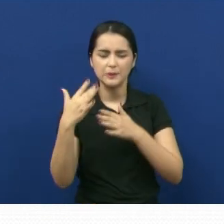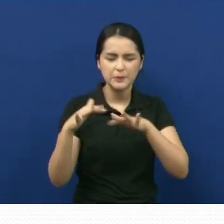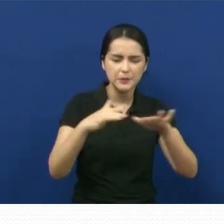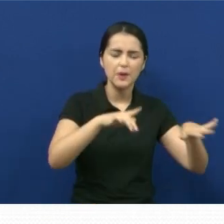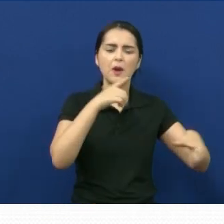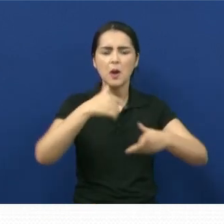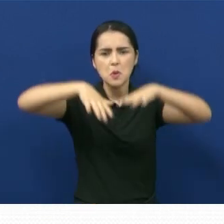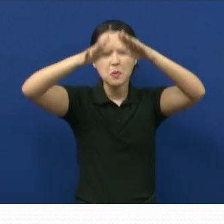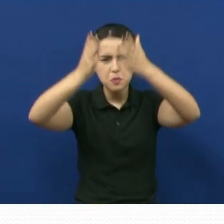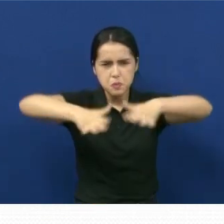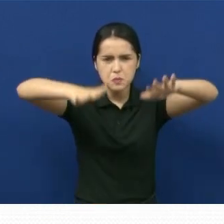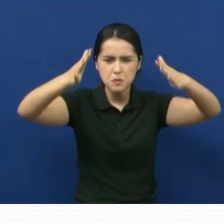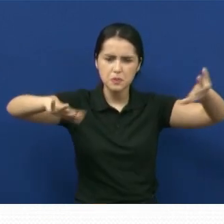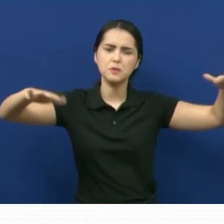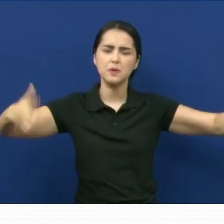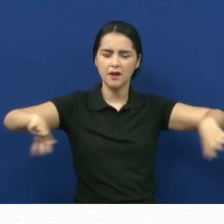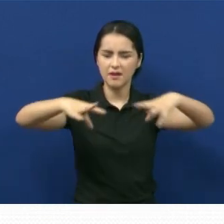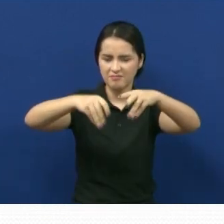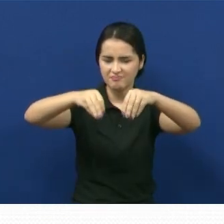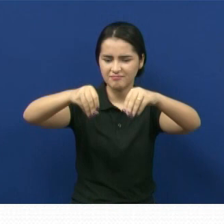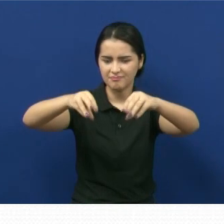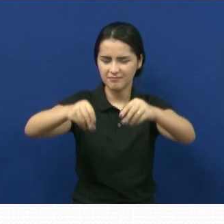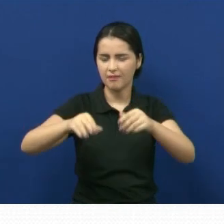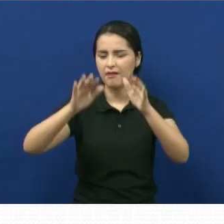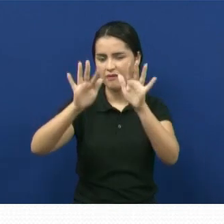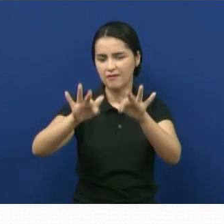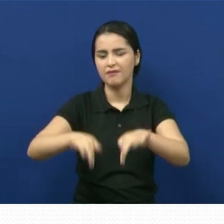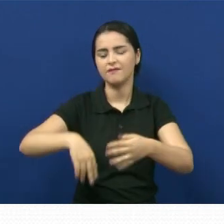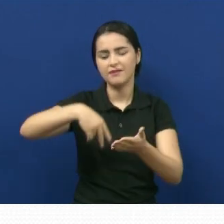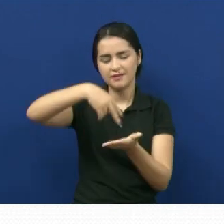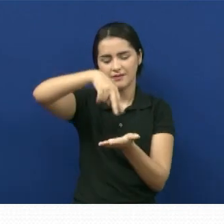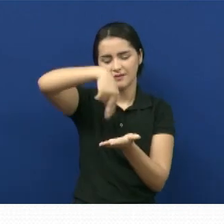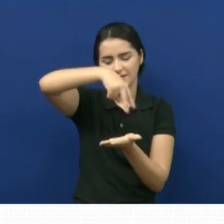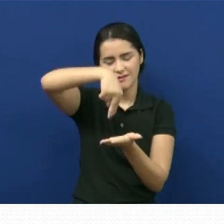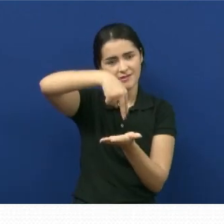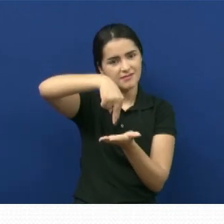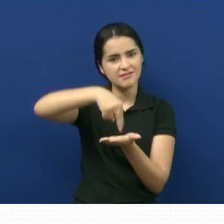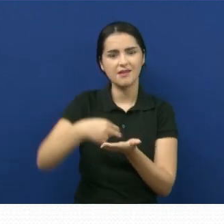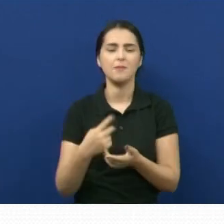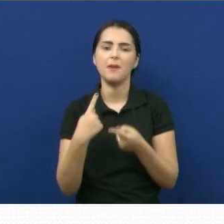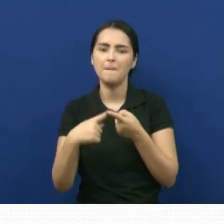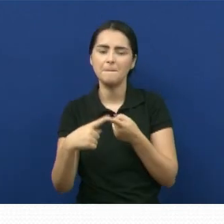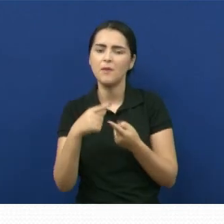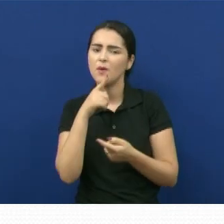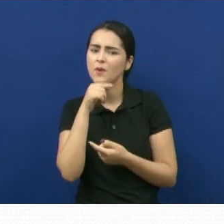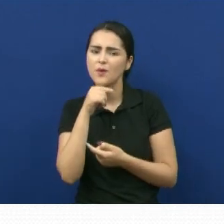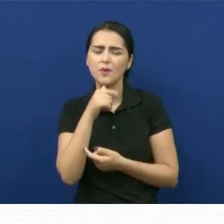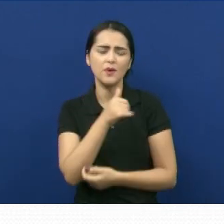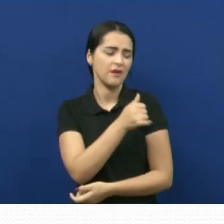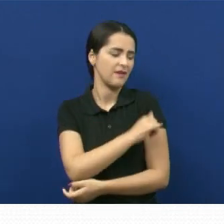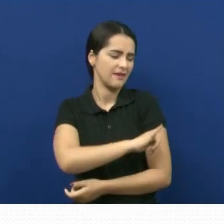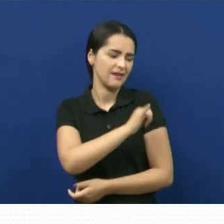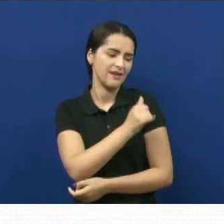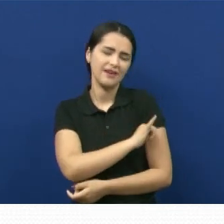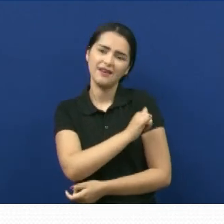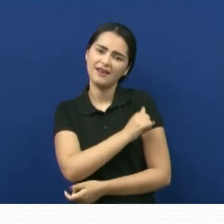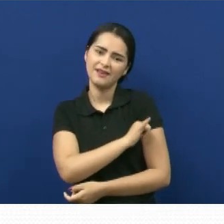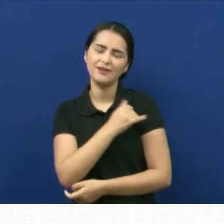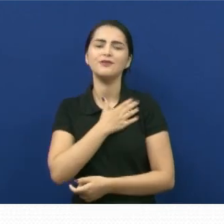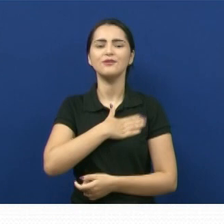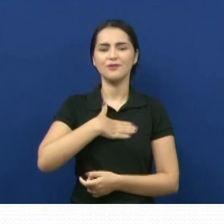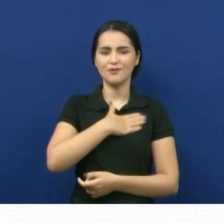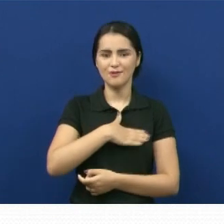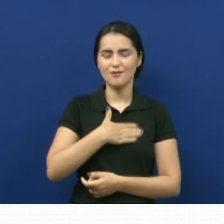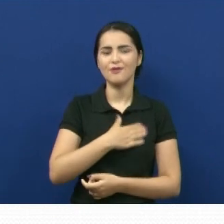fim. Esse samba é só porque, Rio, eu gosto de você. A morena